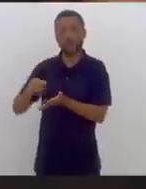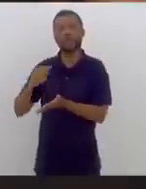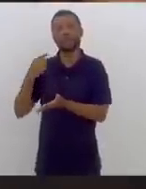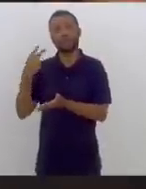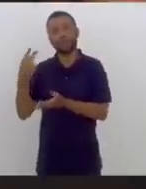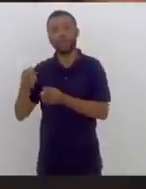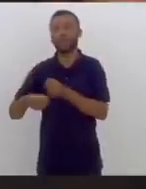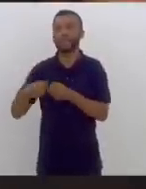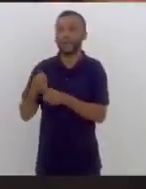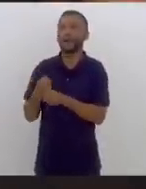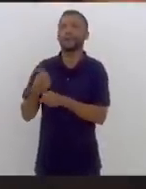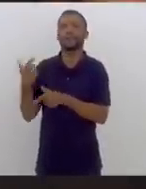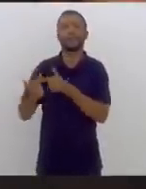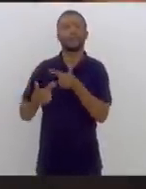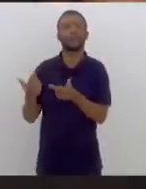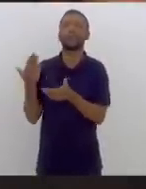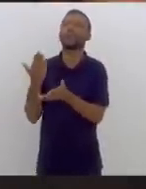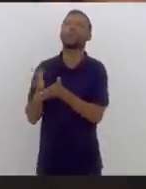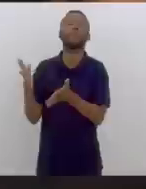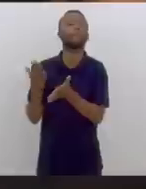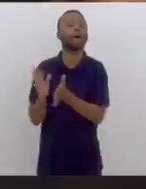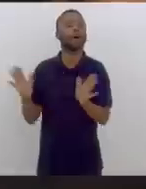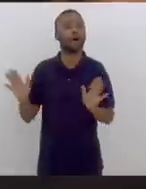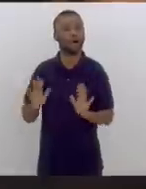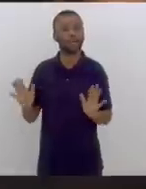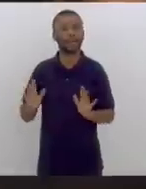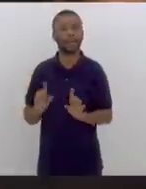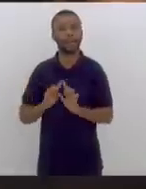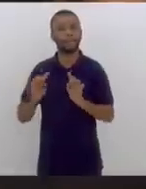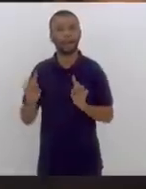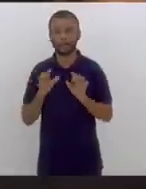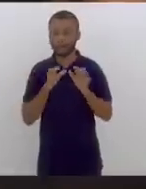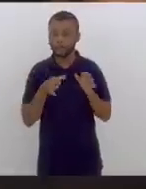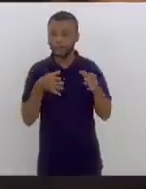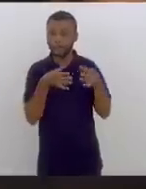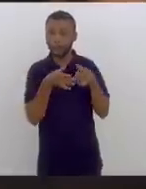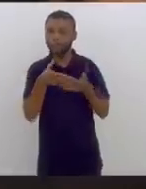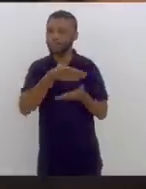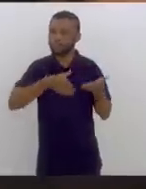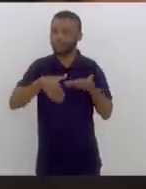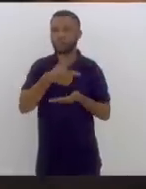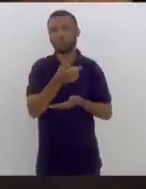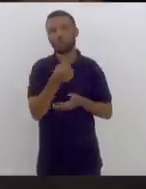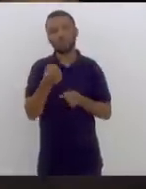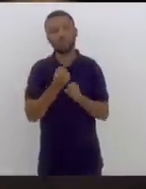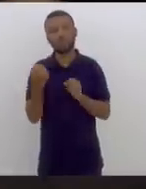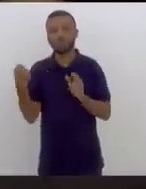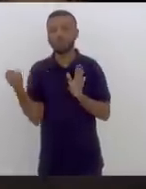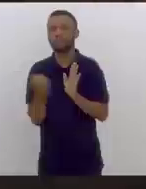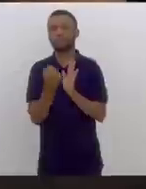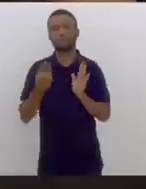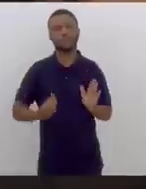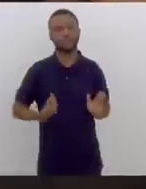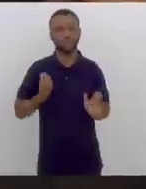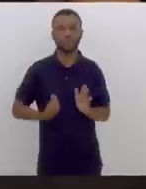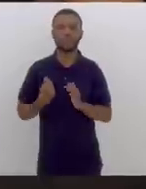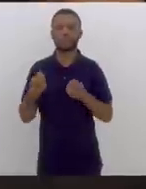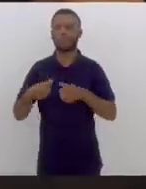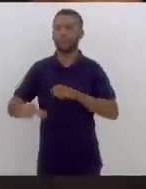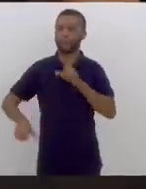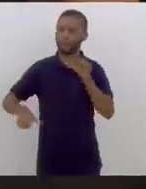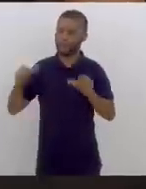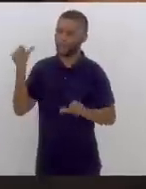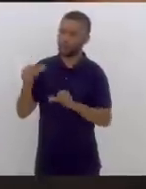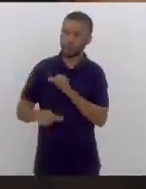um dois três anos pouco me importa mas uma corporação de 200 anos tem que mudar a